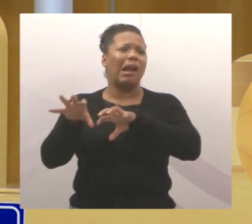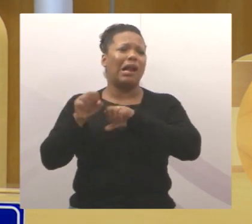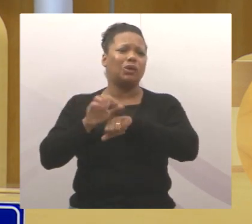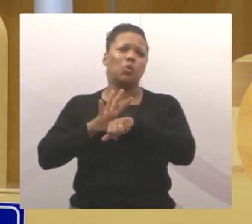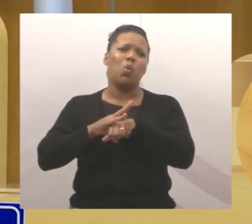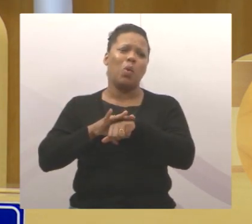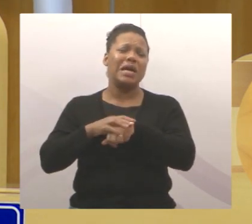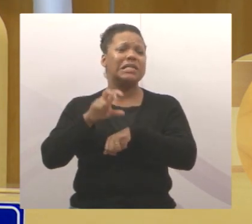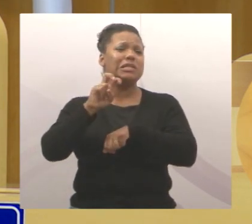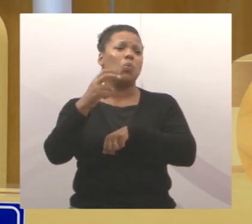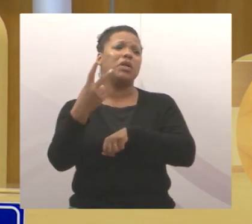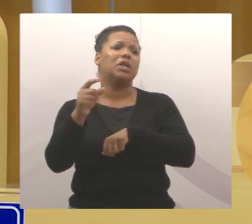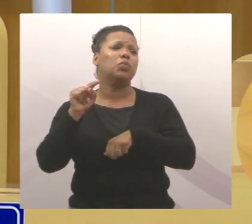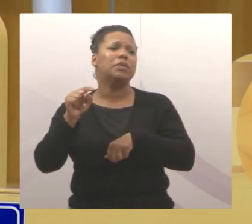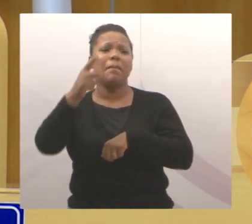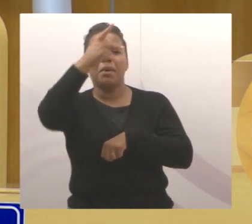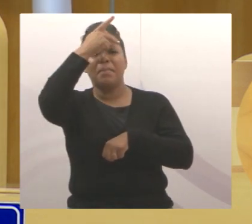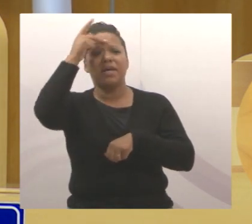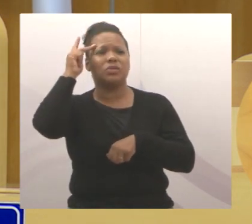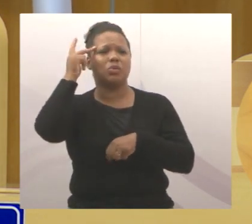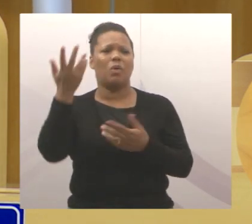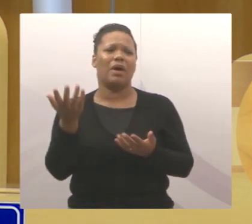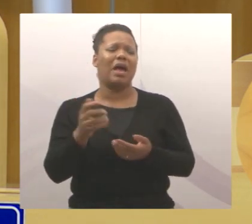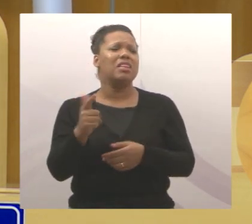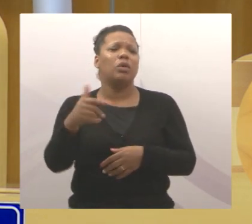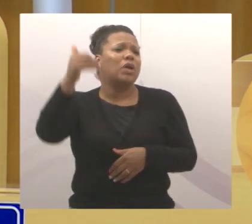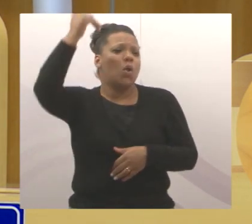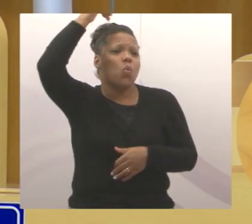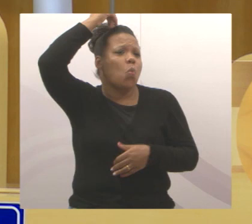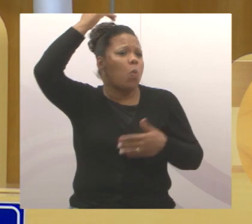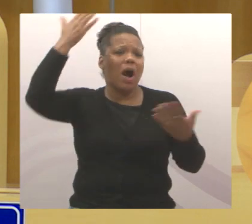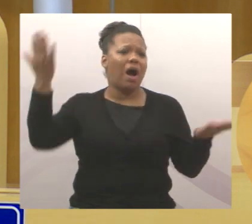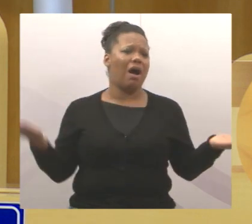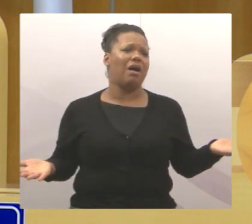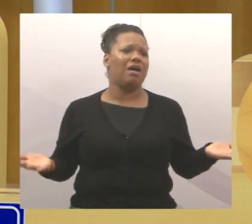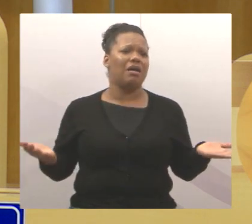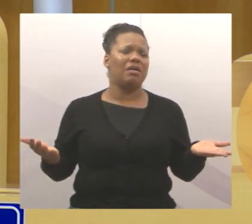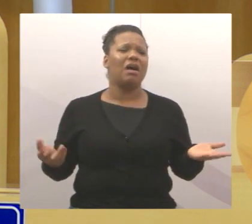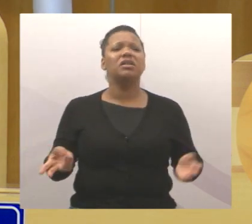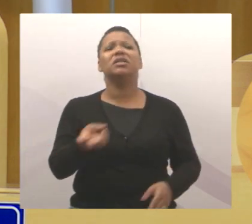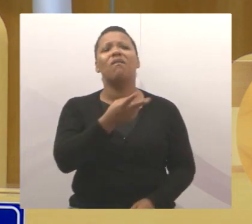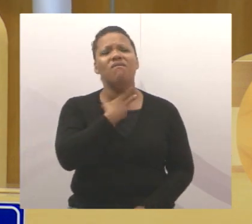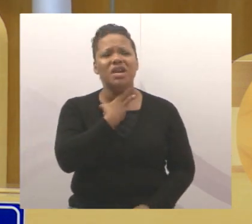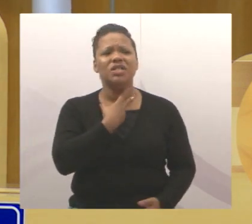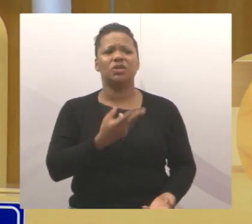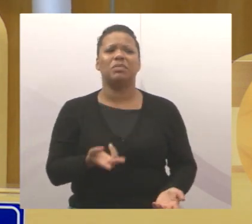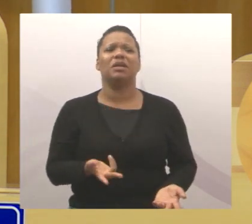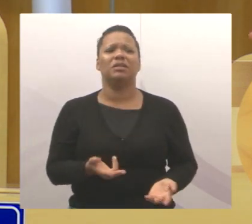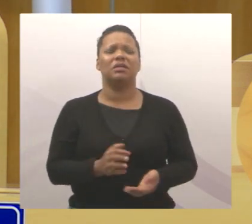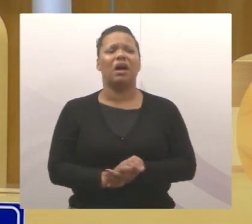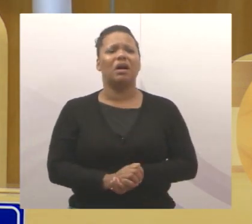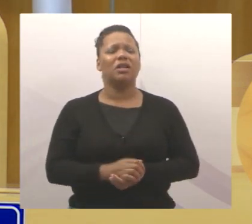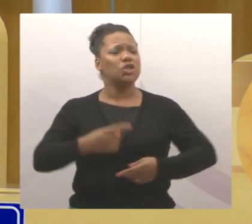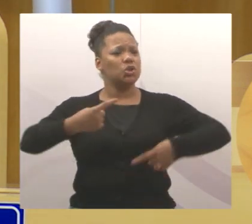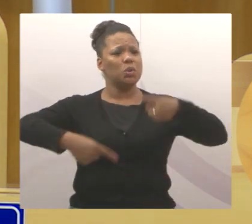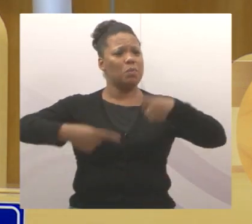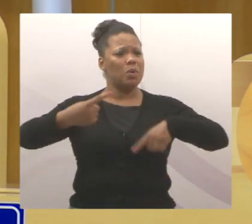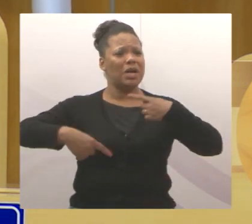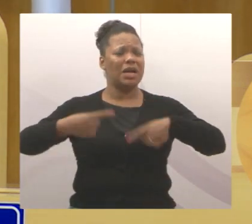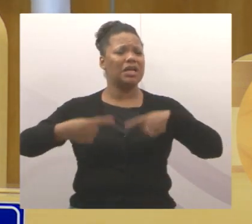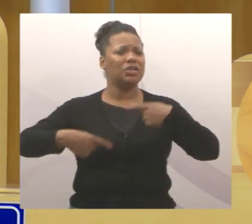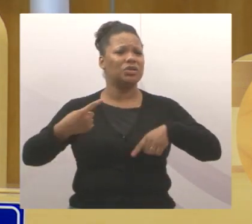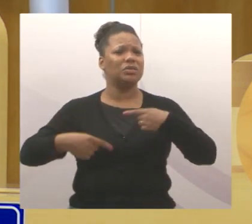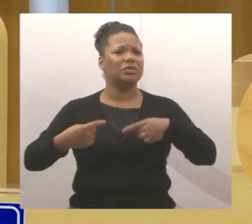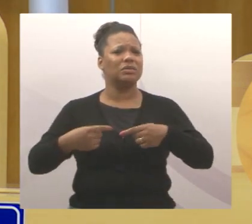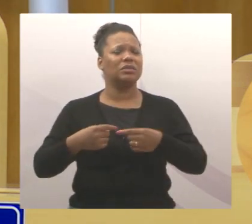52 mil pessoas da cidade e que não tem culpa, e que são vítimas de políticas